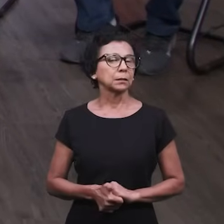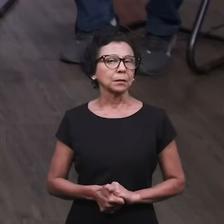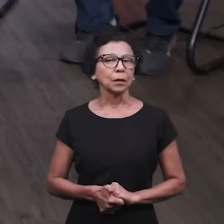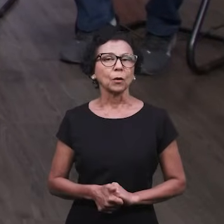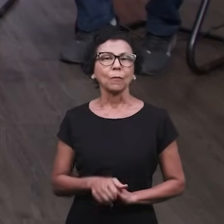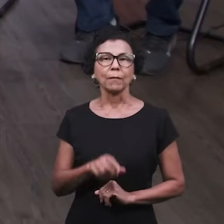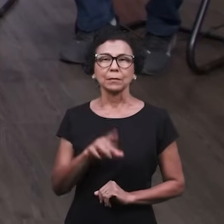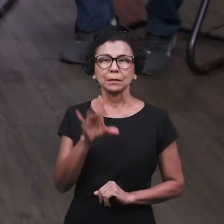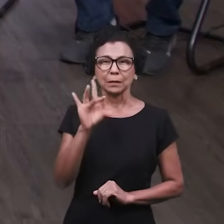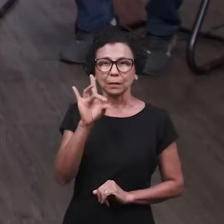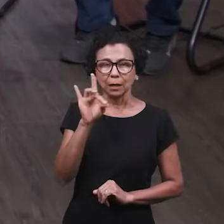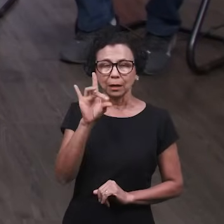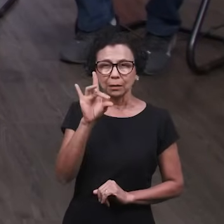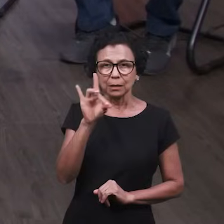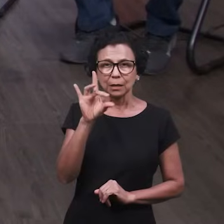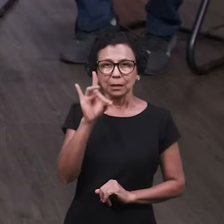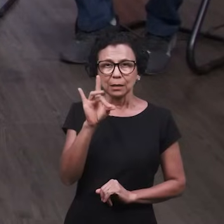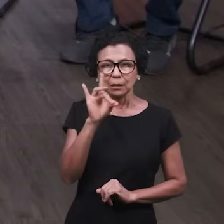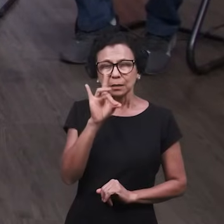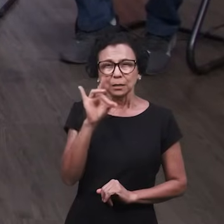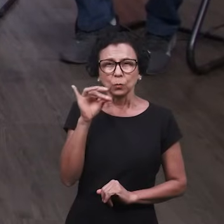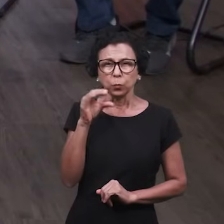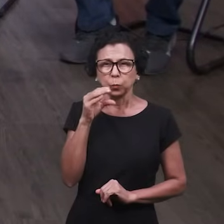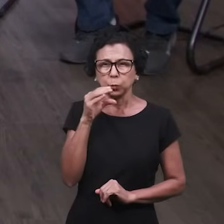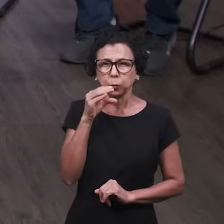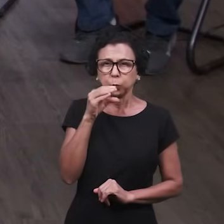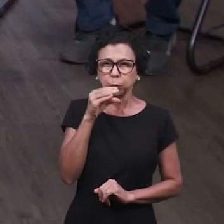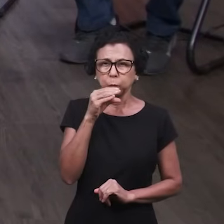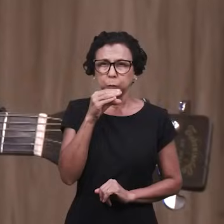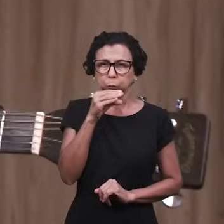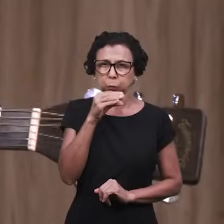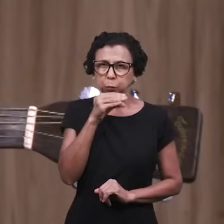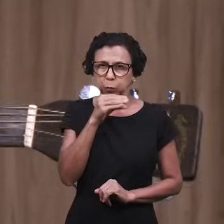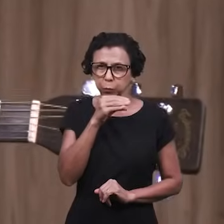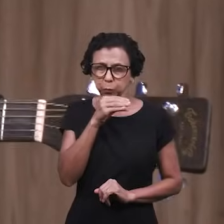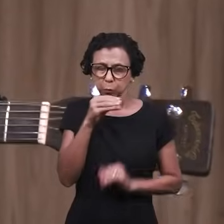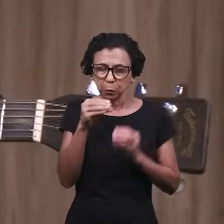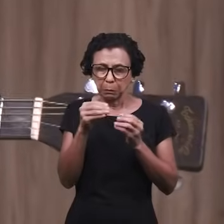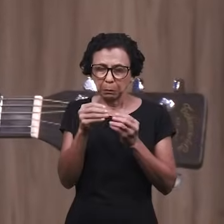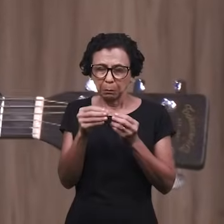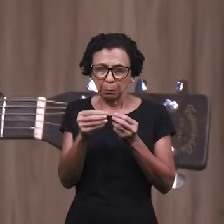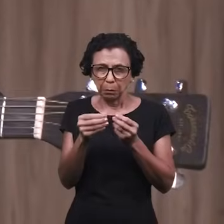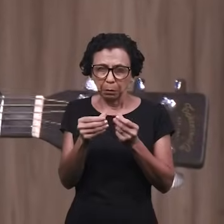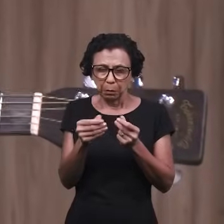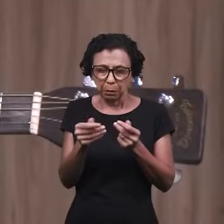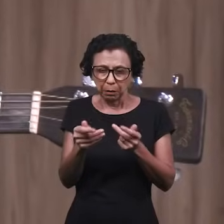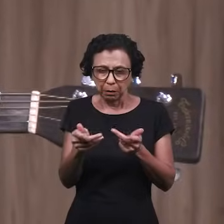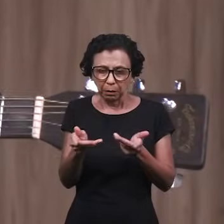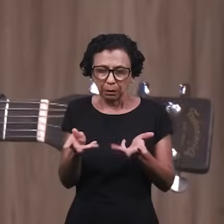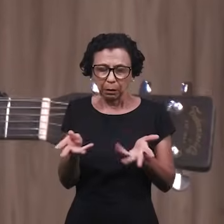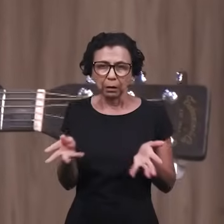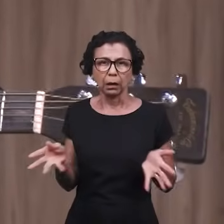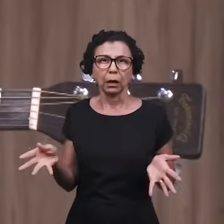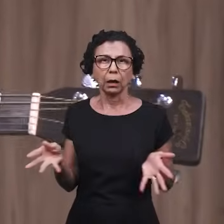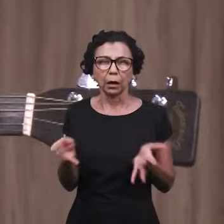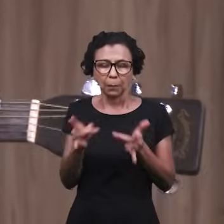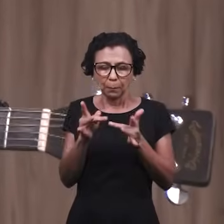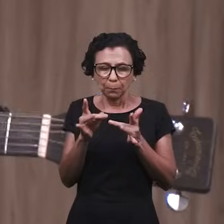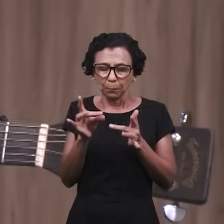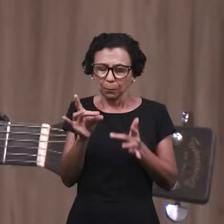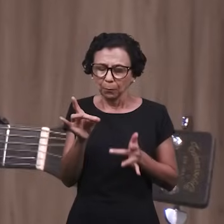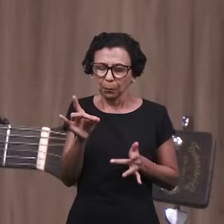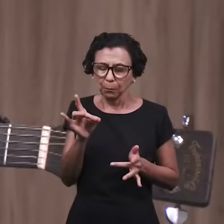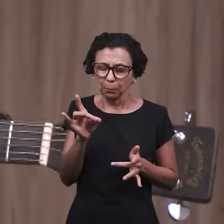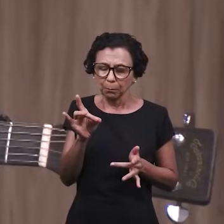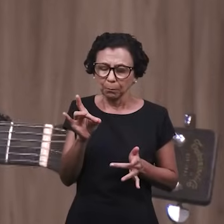o processo dela, né? Para fazer, por exemplo, colagem de um cavalete, de um violão, ela é feita, né? Mas essa cola, se ela